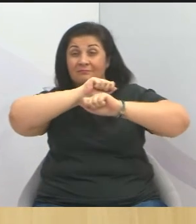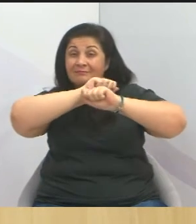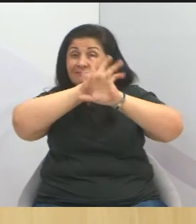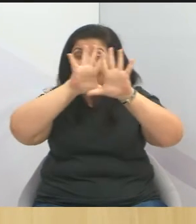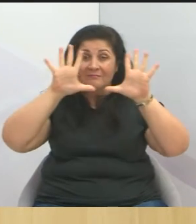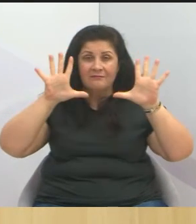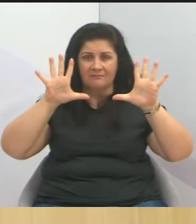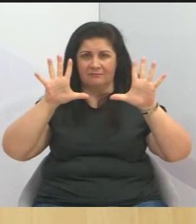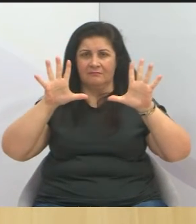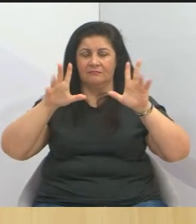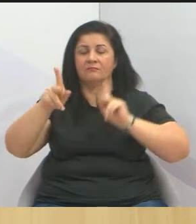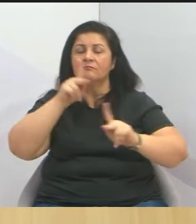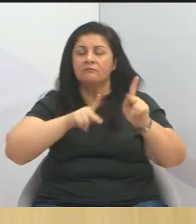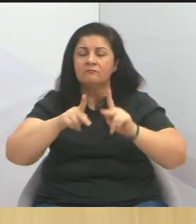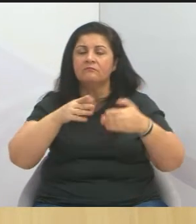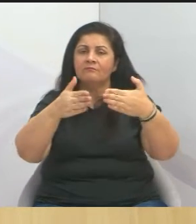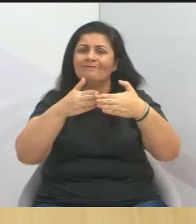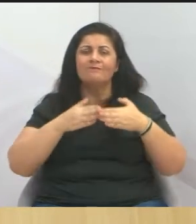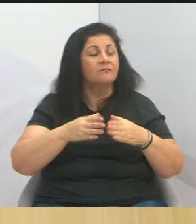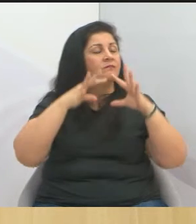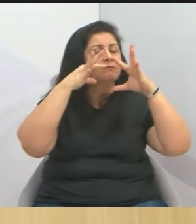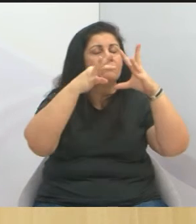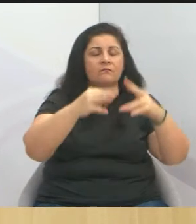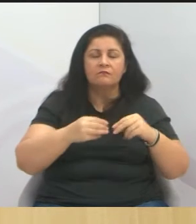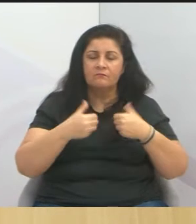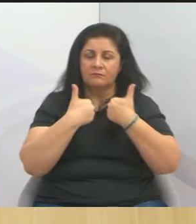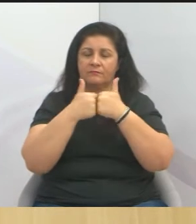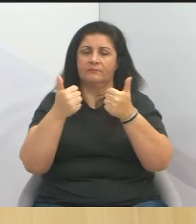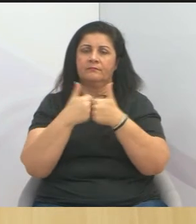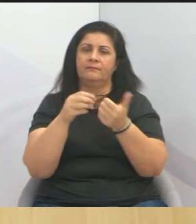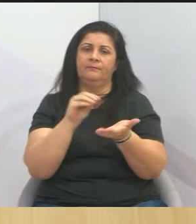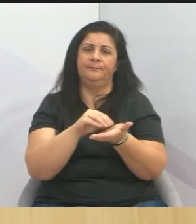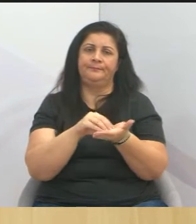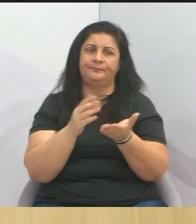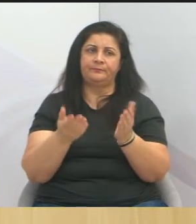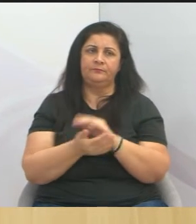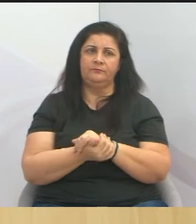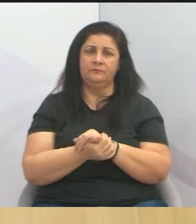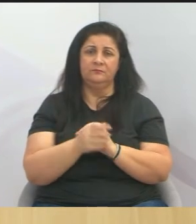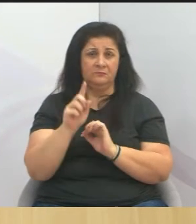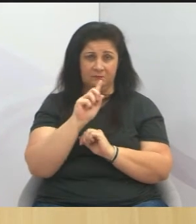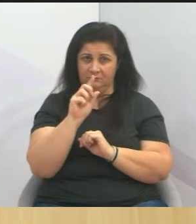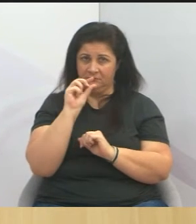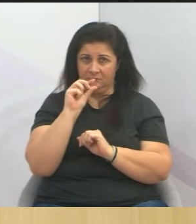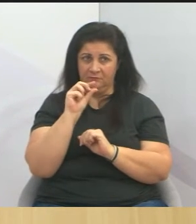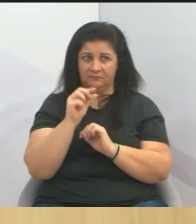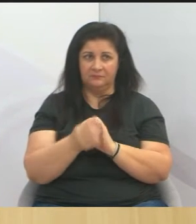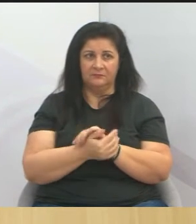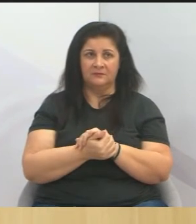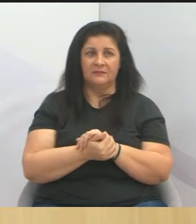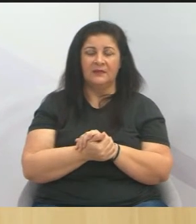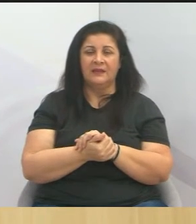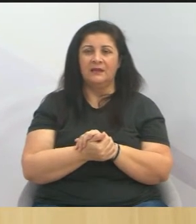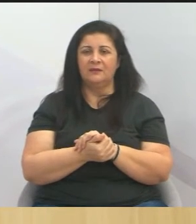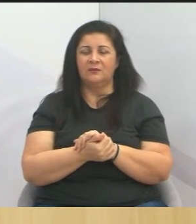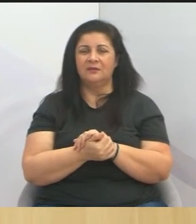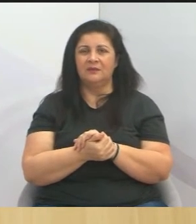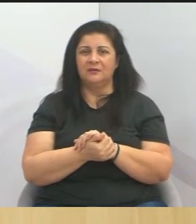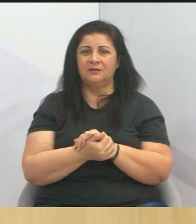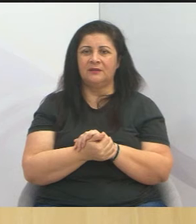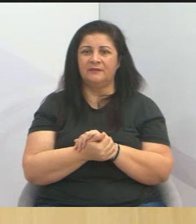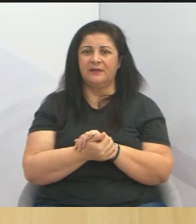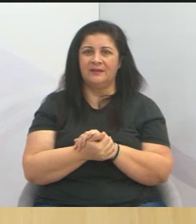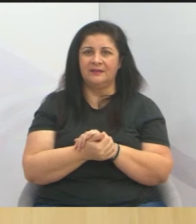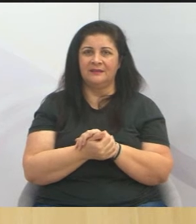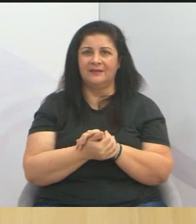que tá pedindo para todos os lugares que tá faltando ônibus para ver que não é pouco em sabe que não é pouco